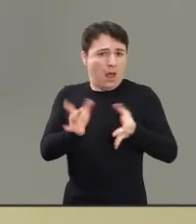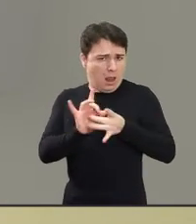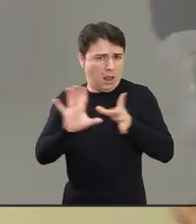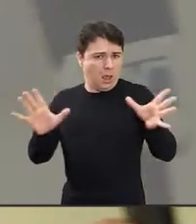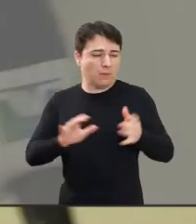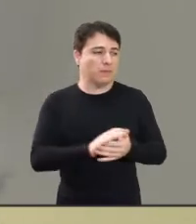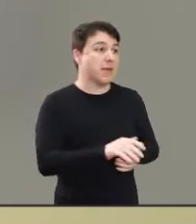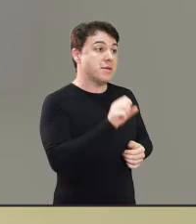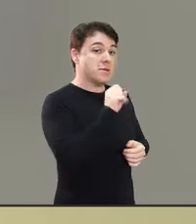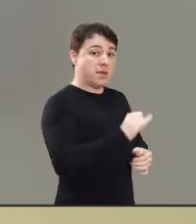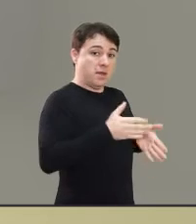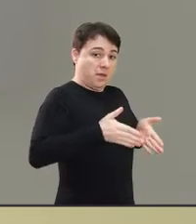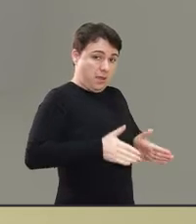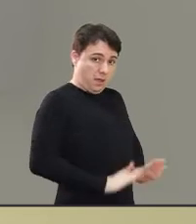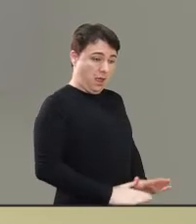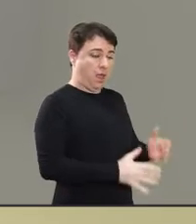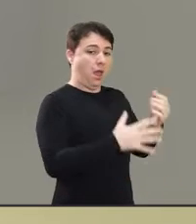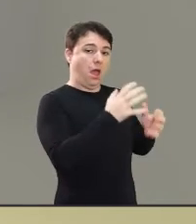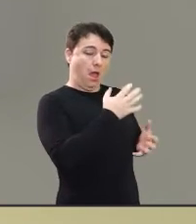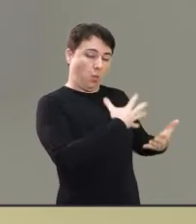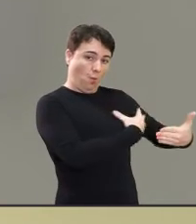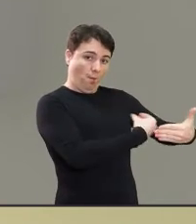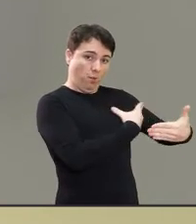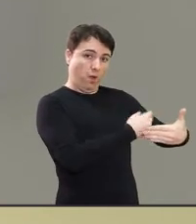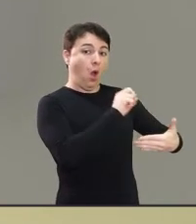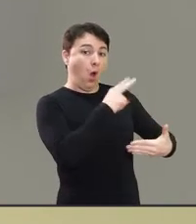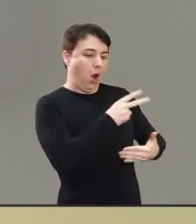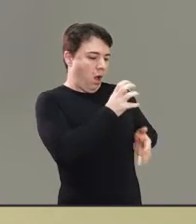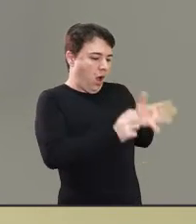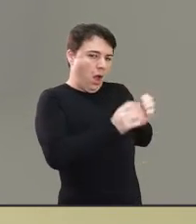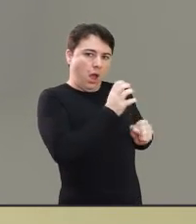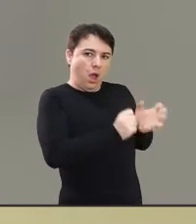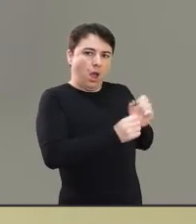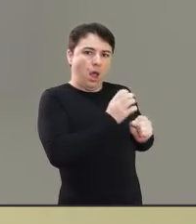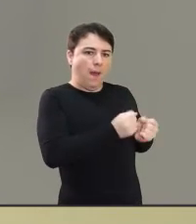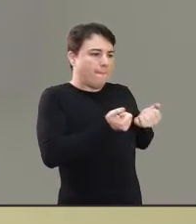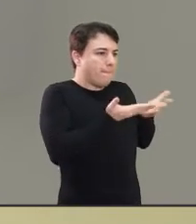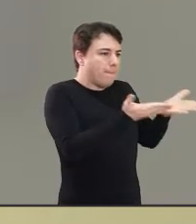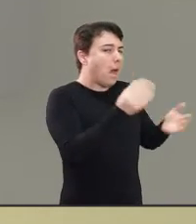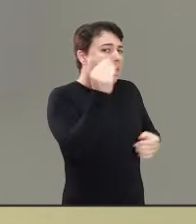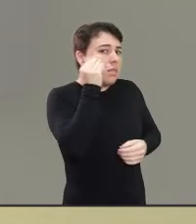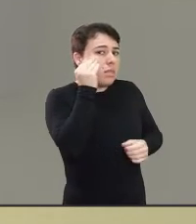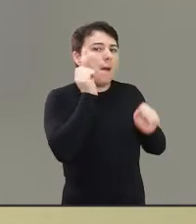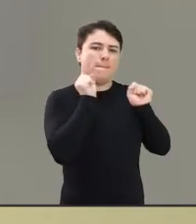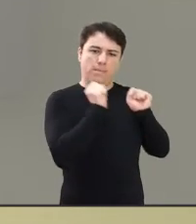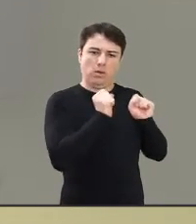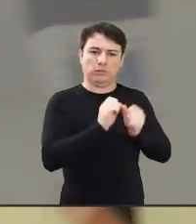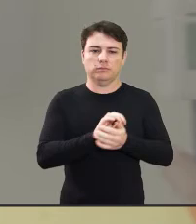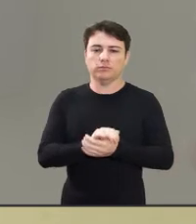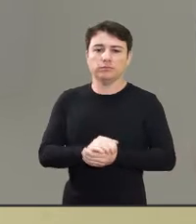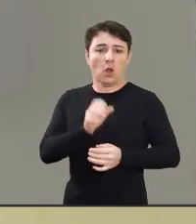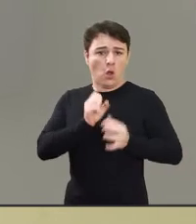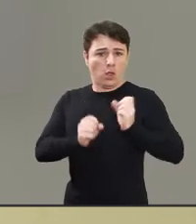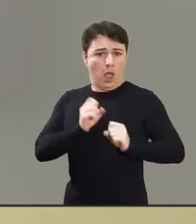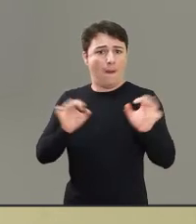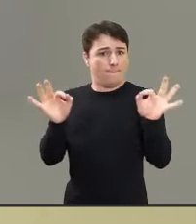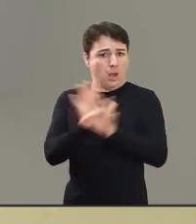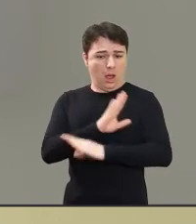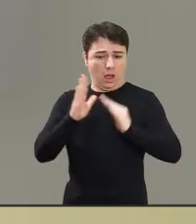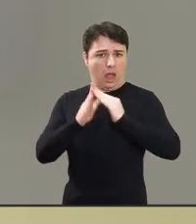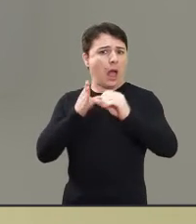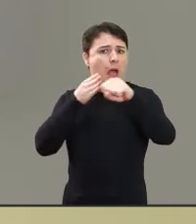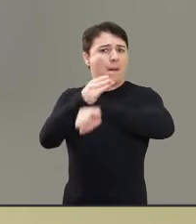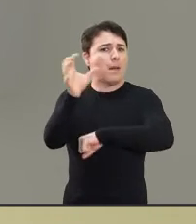que pode doar? Toda mãe que estiver amamentando ou retirando leite para o seu filho é uma provável doadora. Há também a coleta